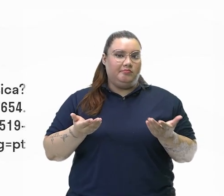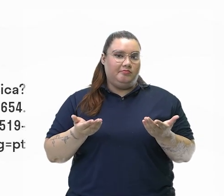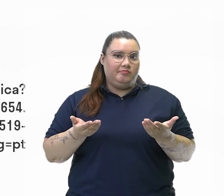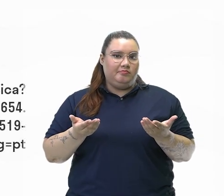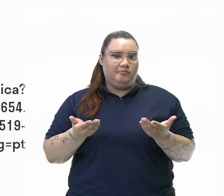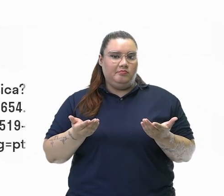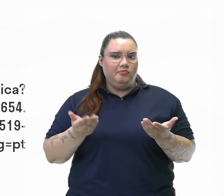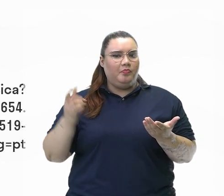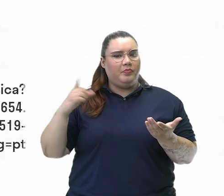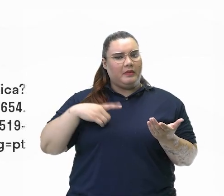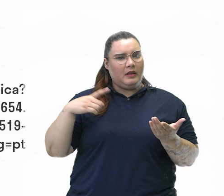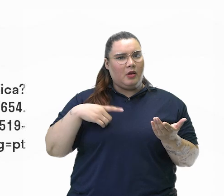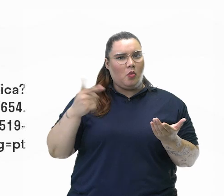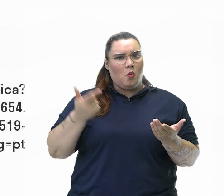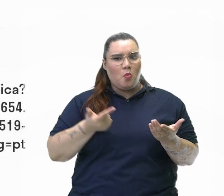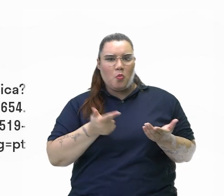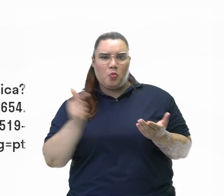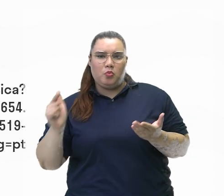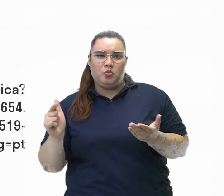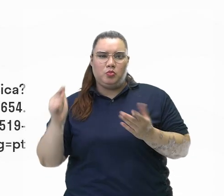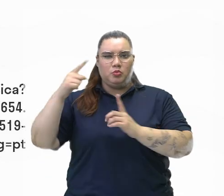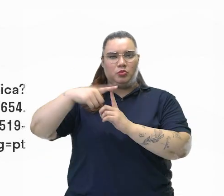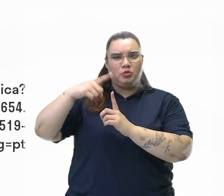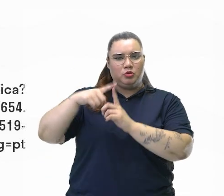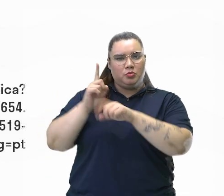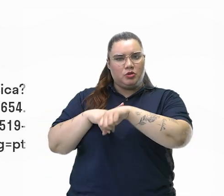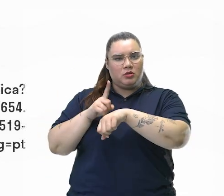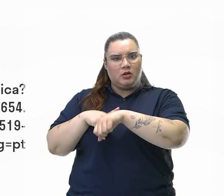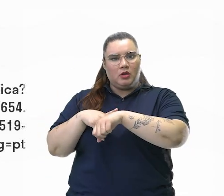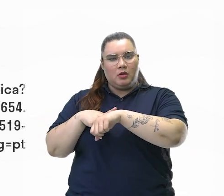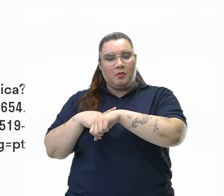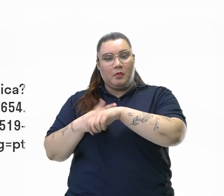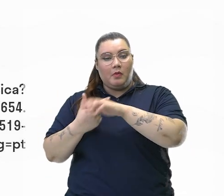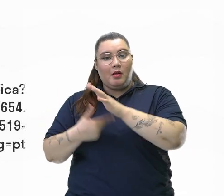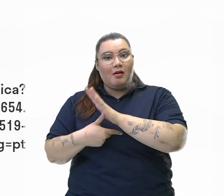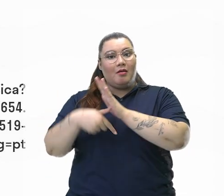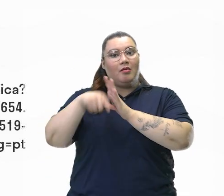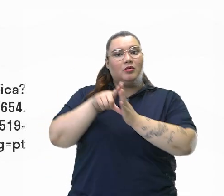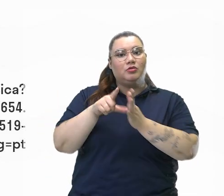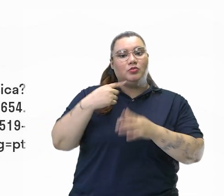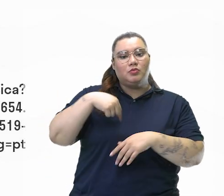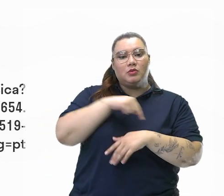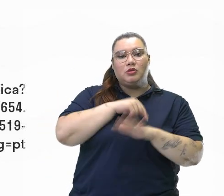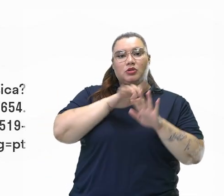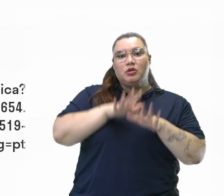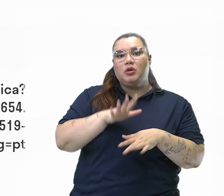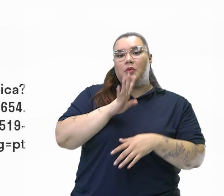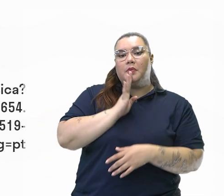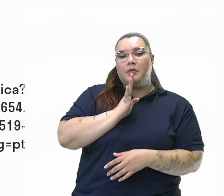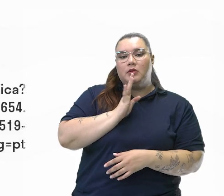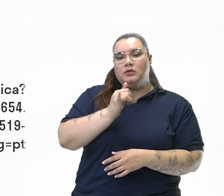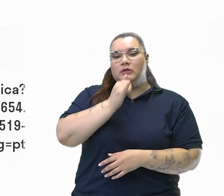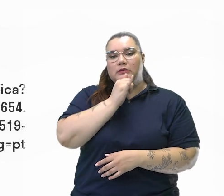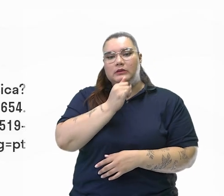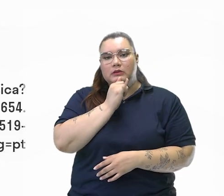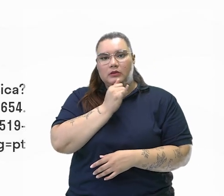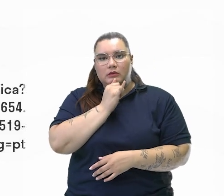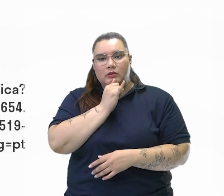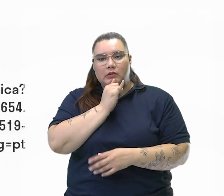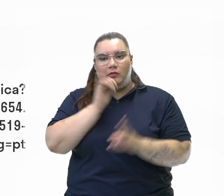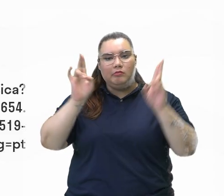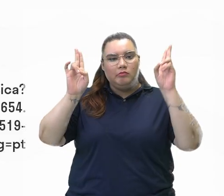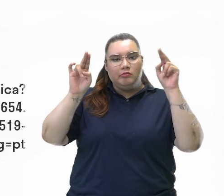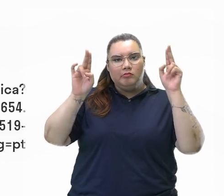correr? Haveria outro tempo anterior ao que conhecemos, como o tempo